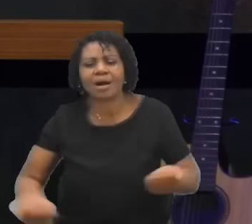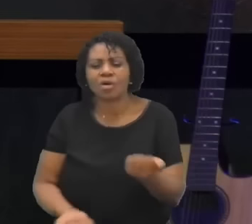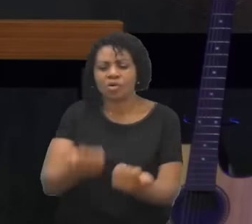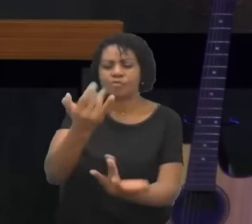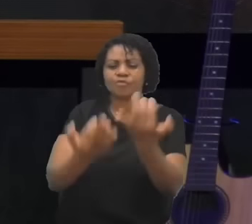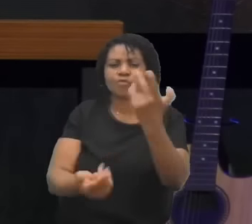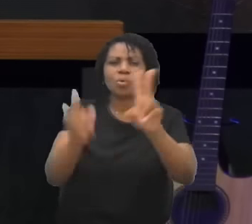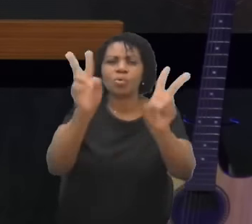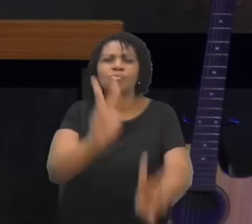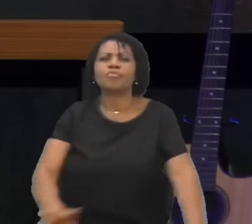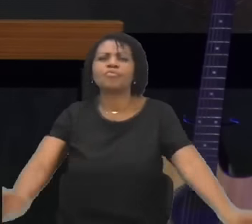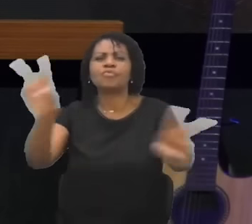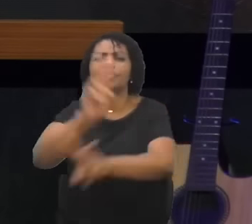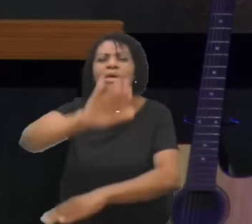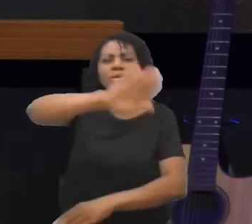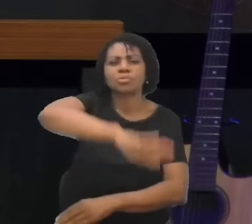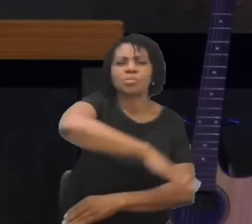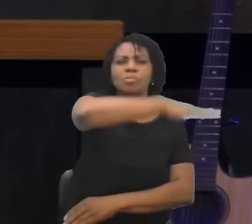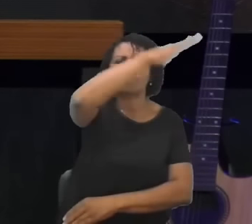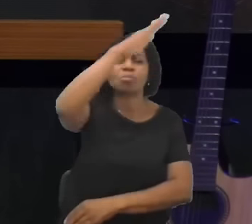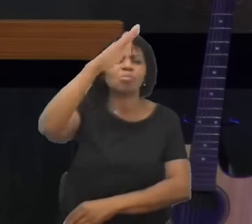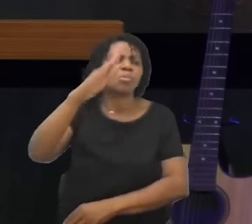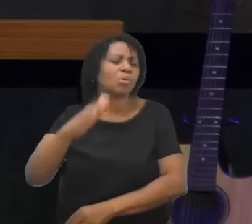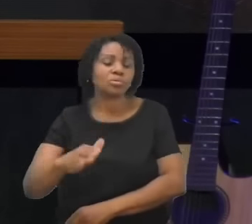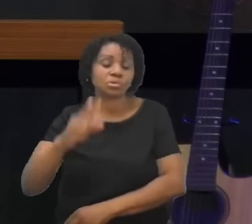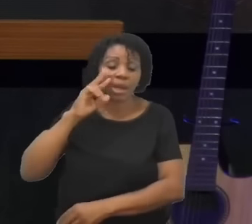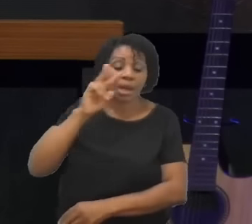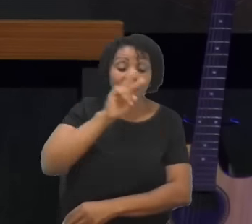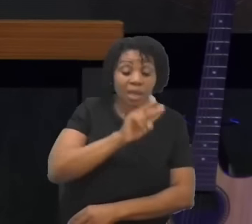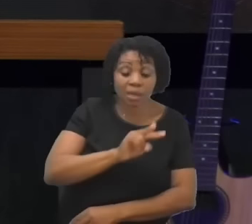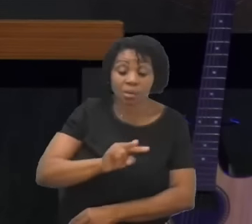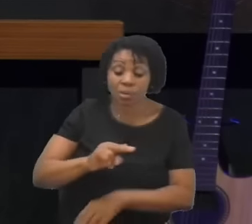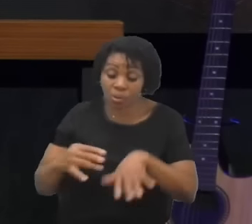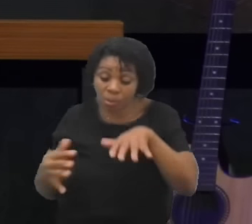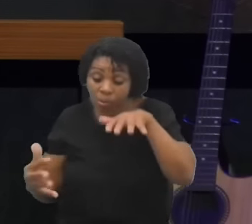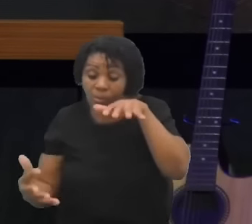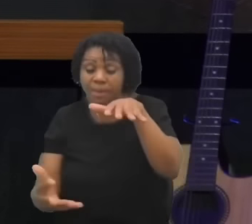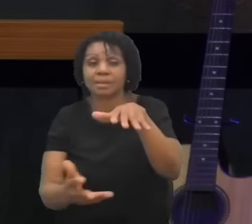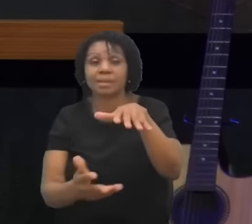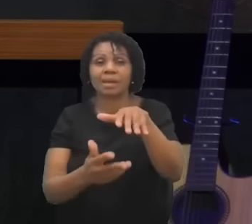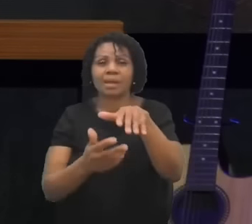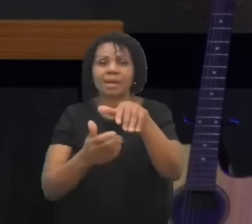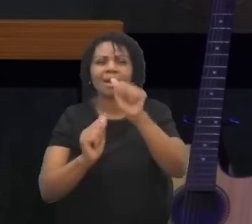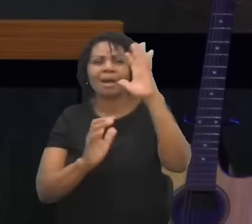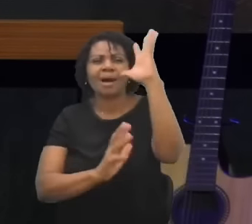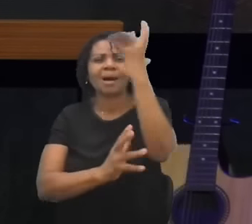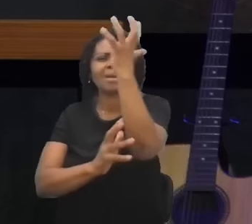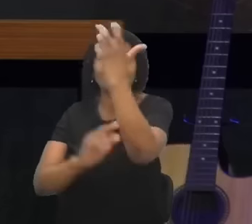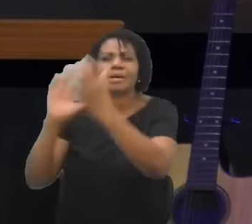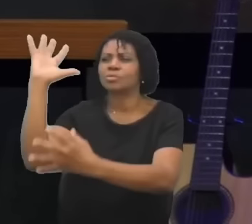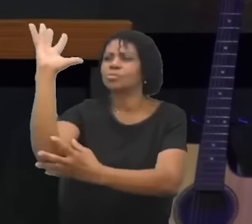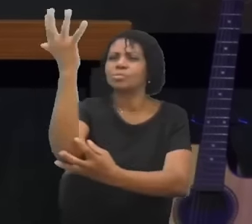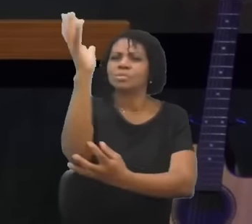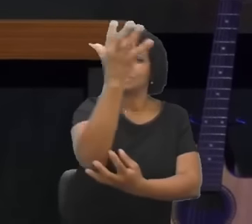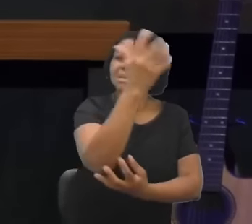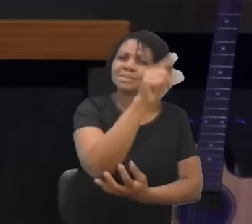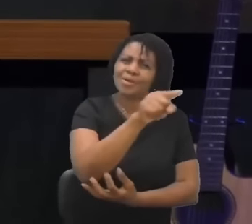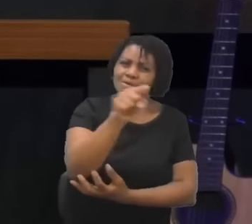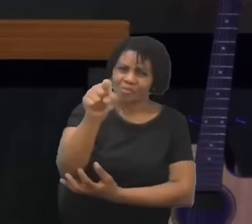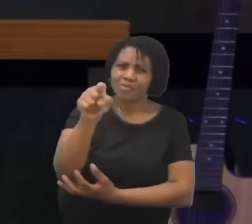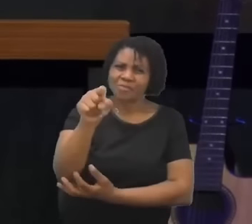saraiva, vento, montes. Aí ele baixou os olhos para a terra. Ele começou a dizer, a natureza. Você não